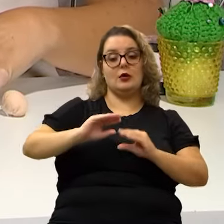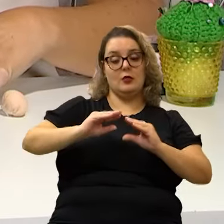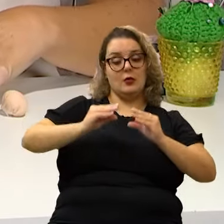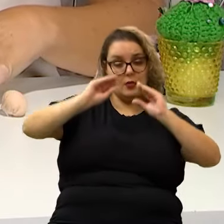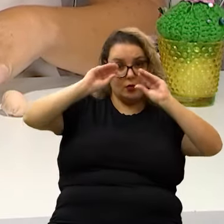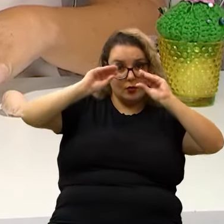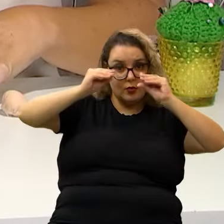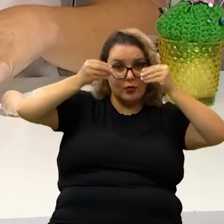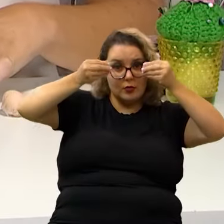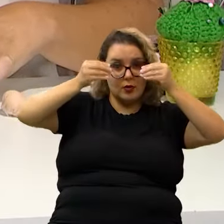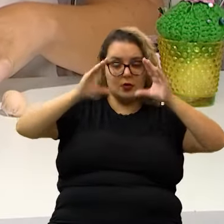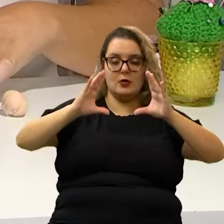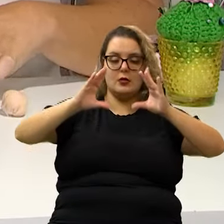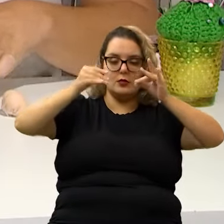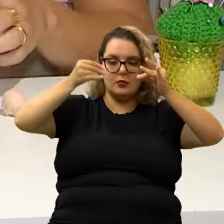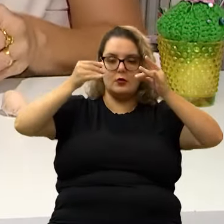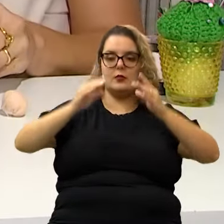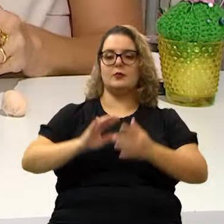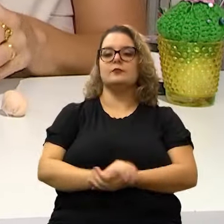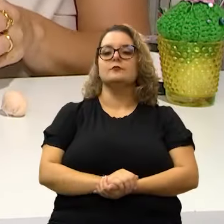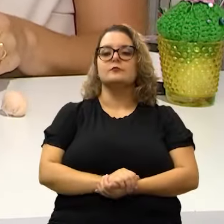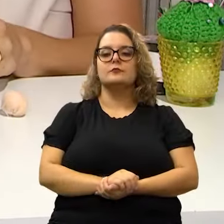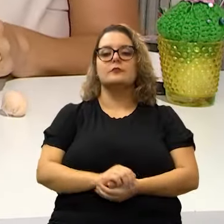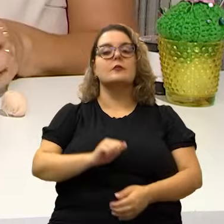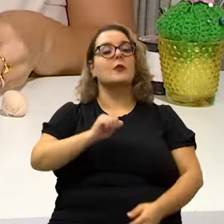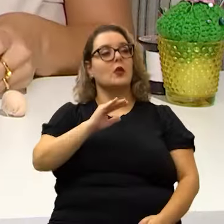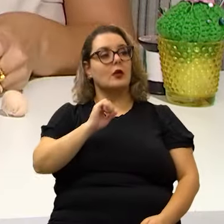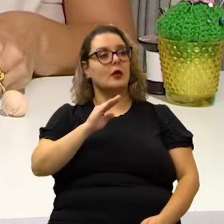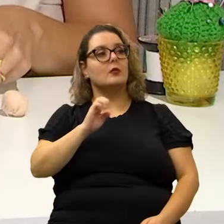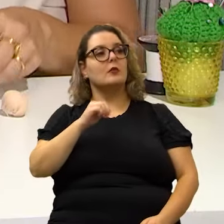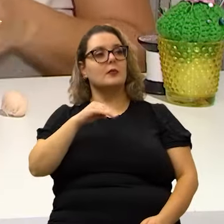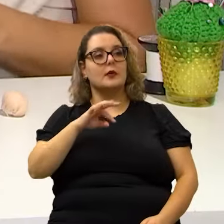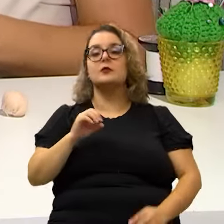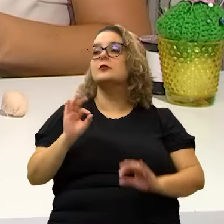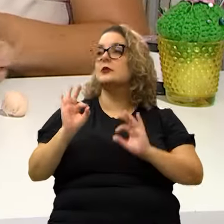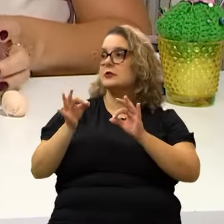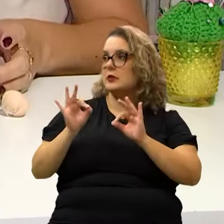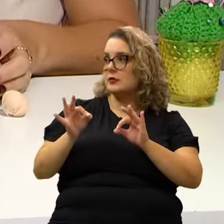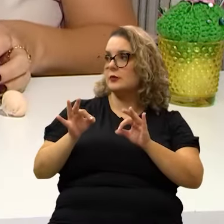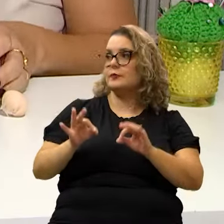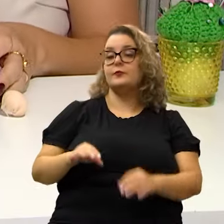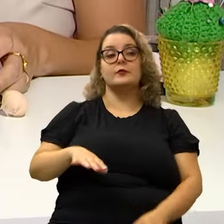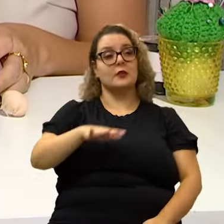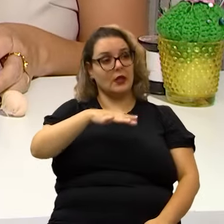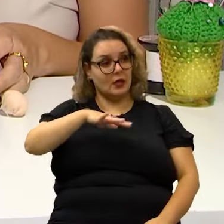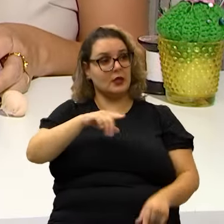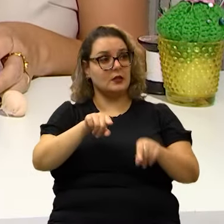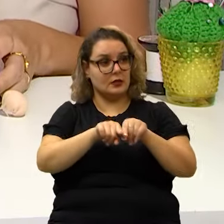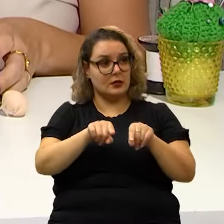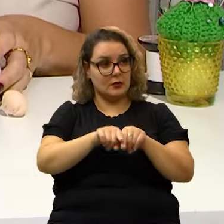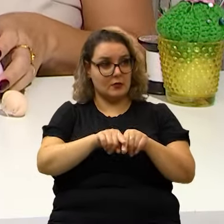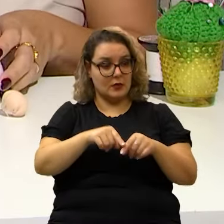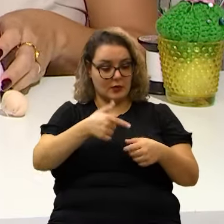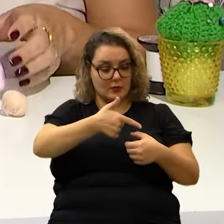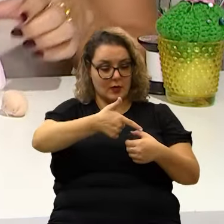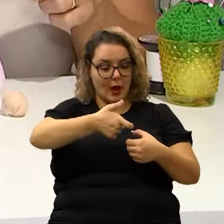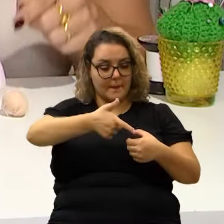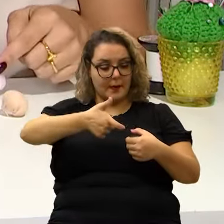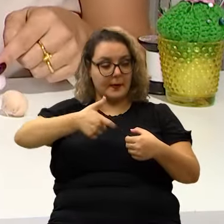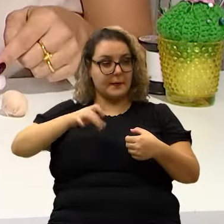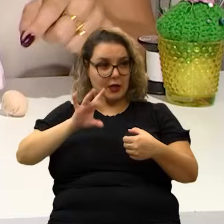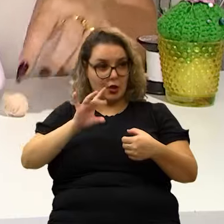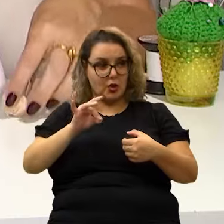a extensão para dentro. Aí fica um acabamento. Exatamente. Nessa parte, você também vai colocar a cola quente? Vou colocar a cola